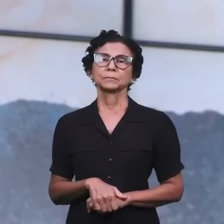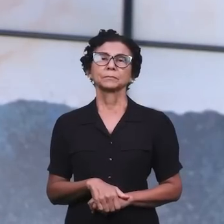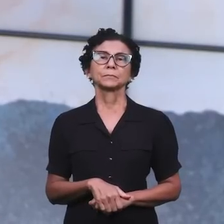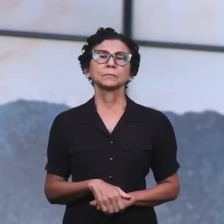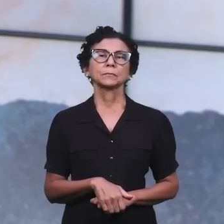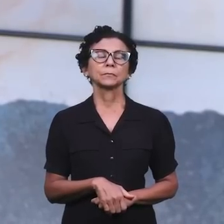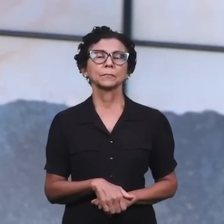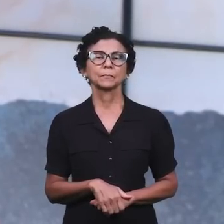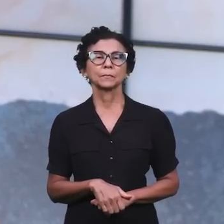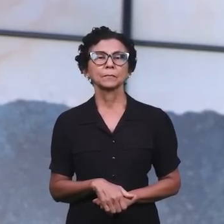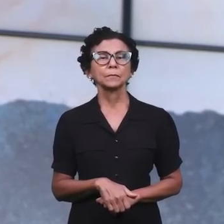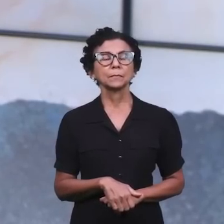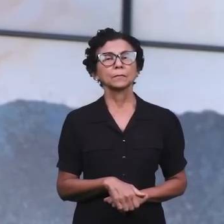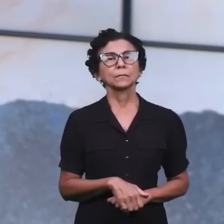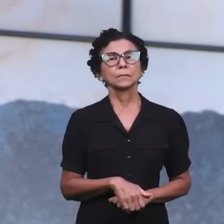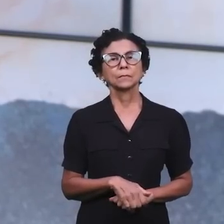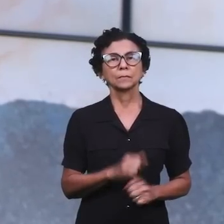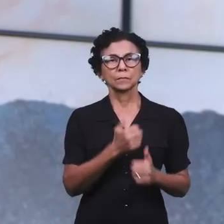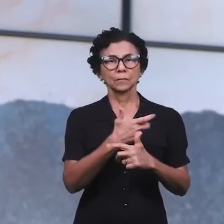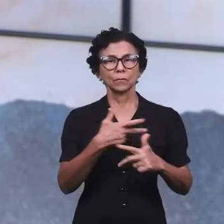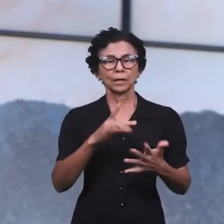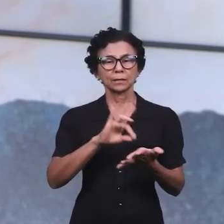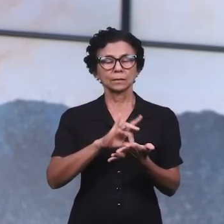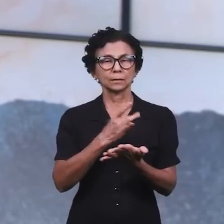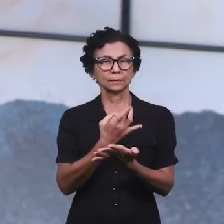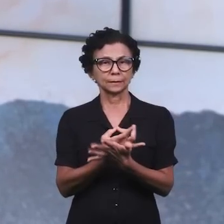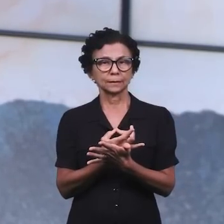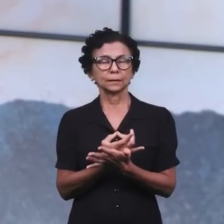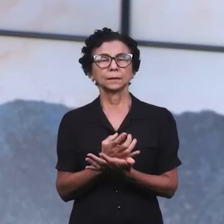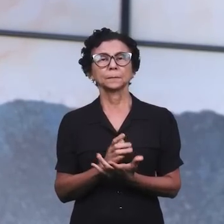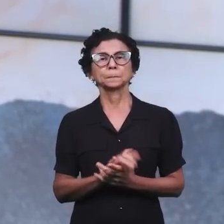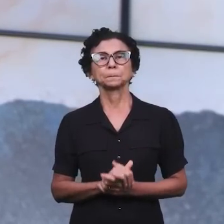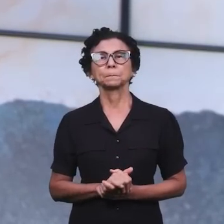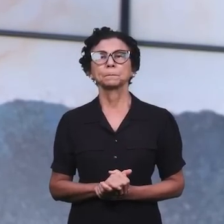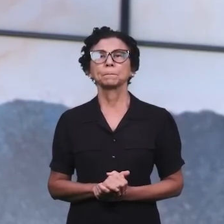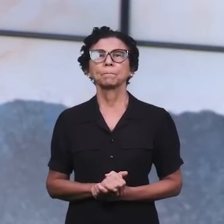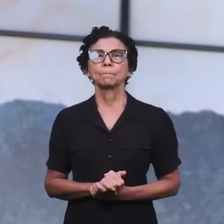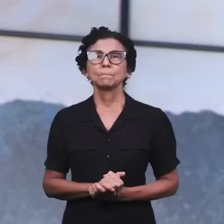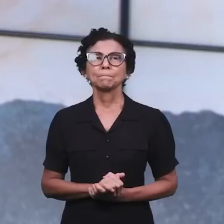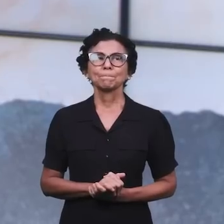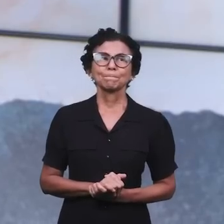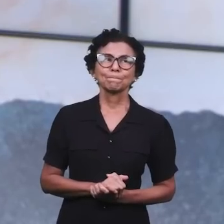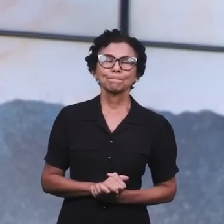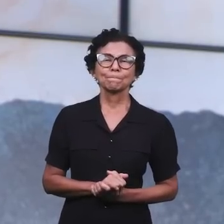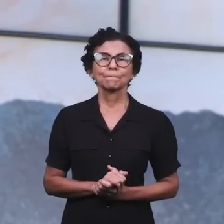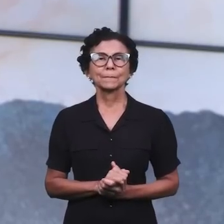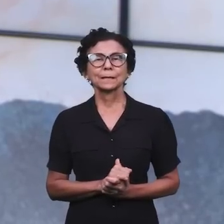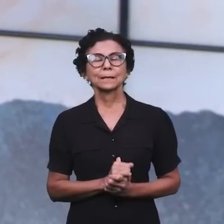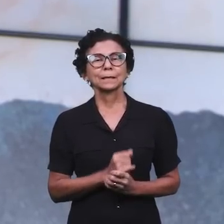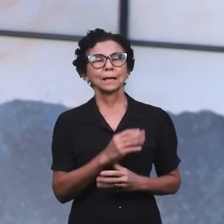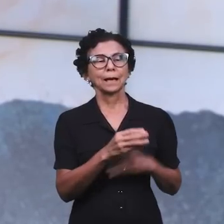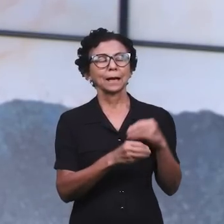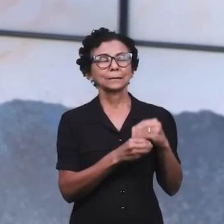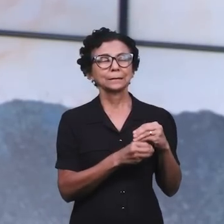Nós vemos que as heresias, muitas vezes, ela vem com alguma coisa a mais.